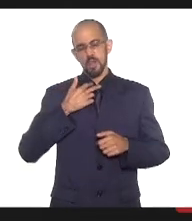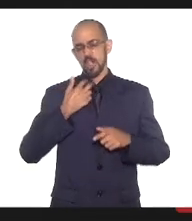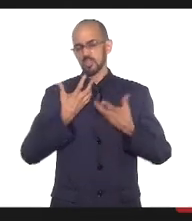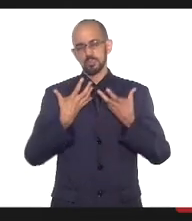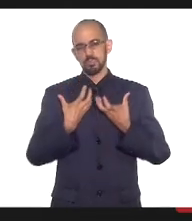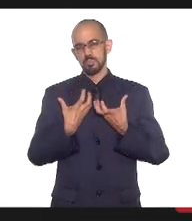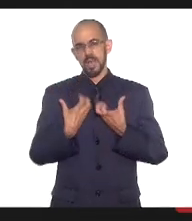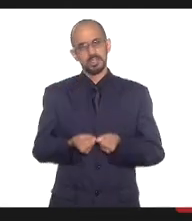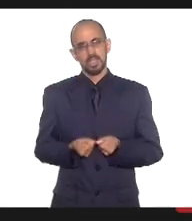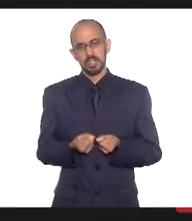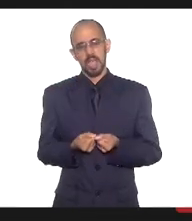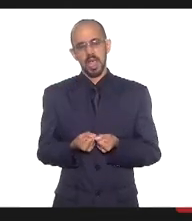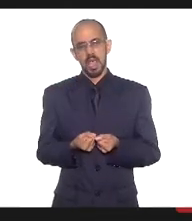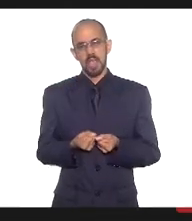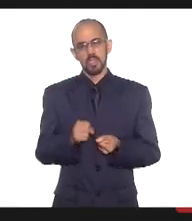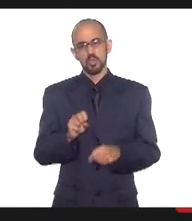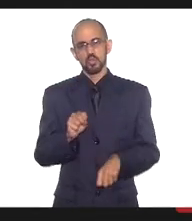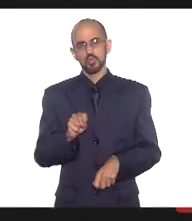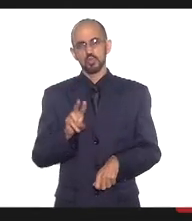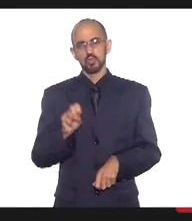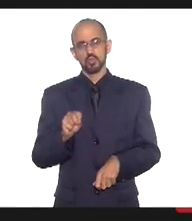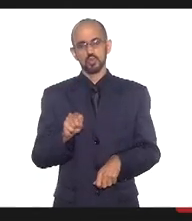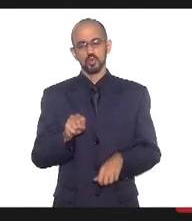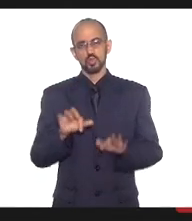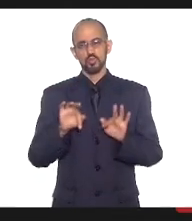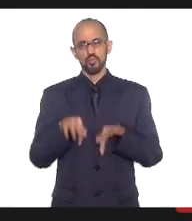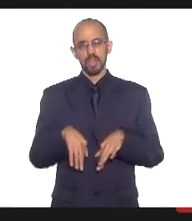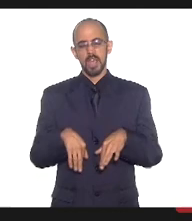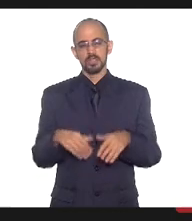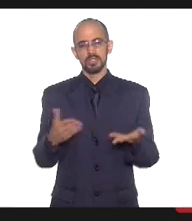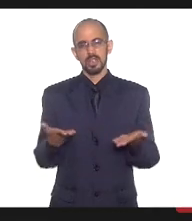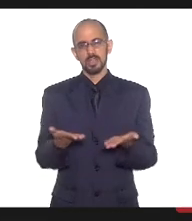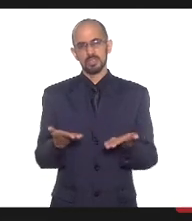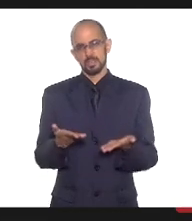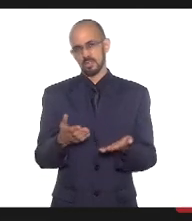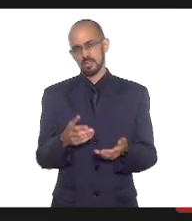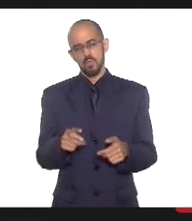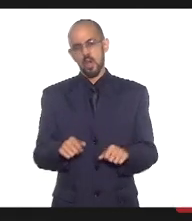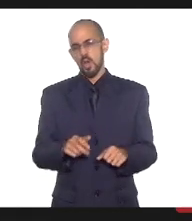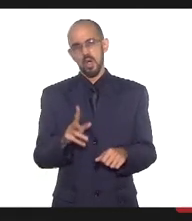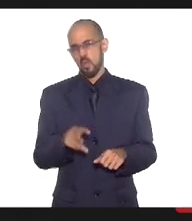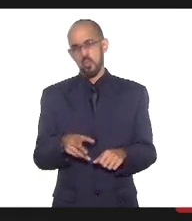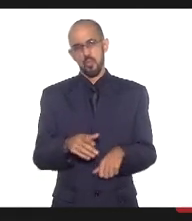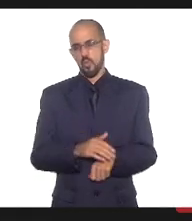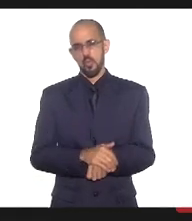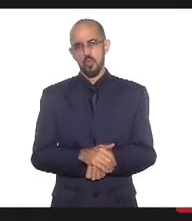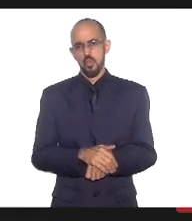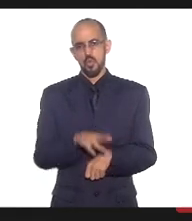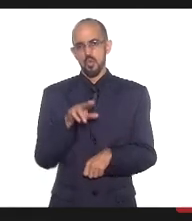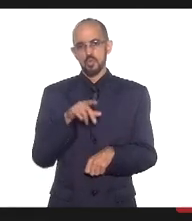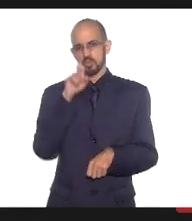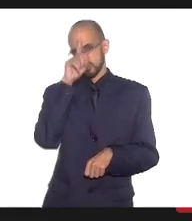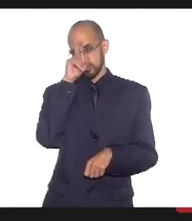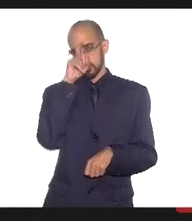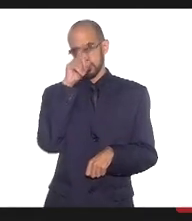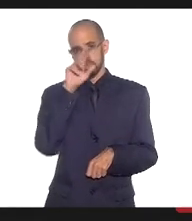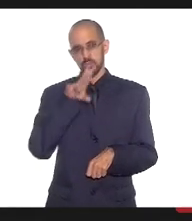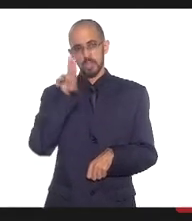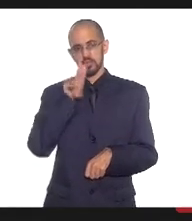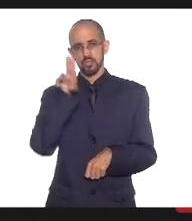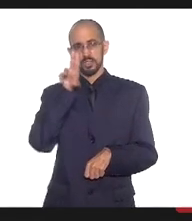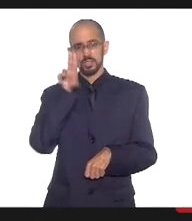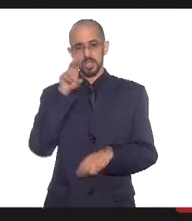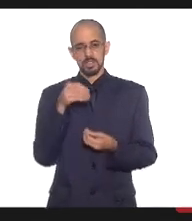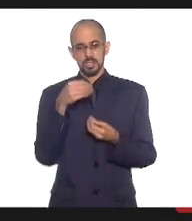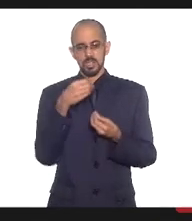que o sujo não Rio de Janeiro acabe desse jeito os hospitais universitários têm entregues